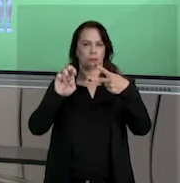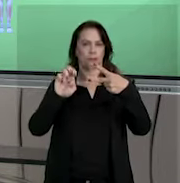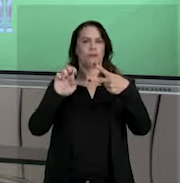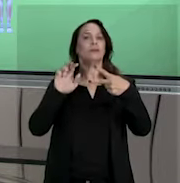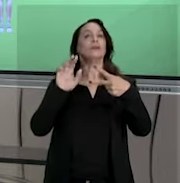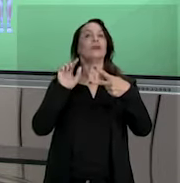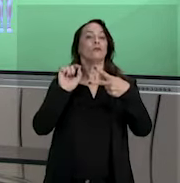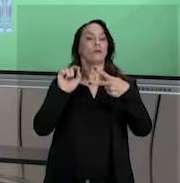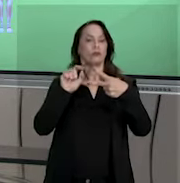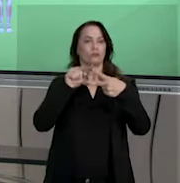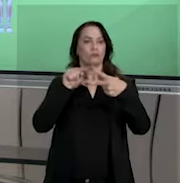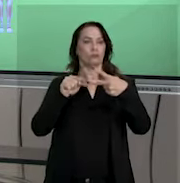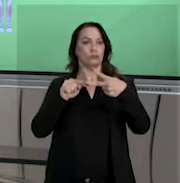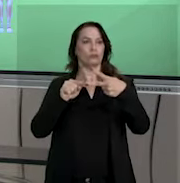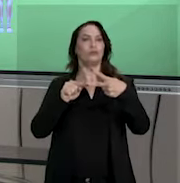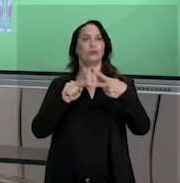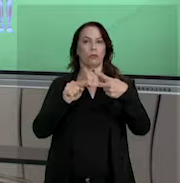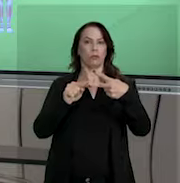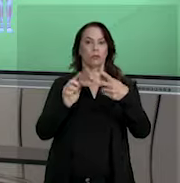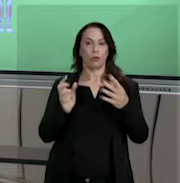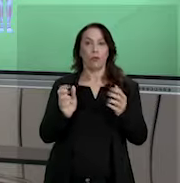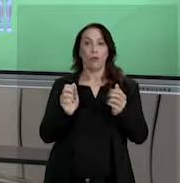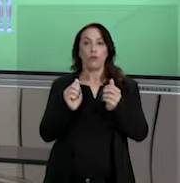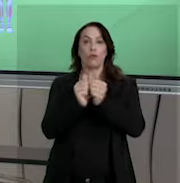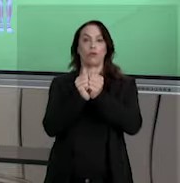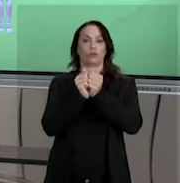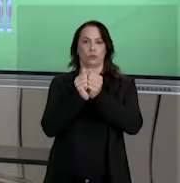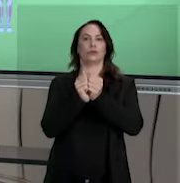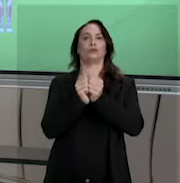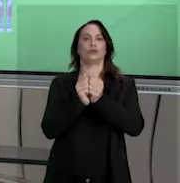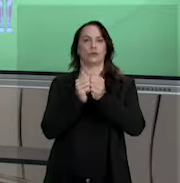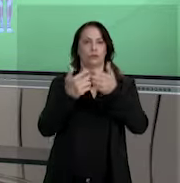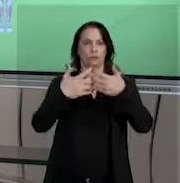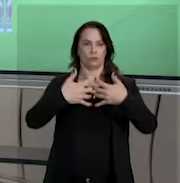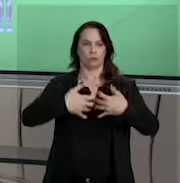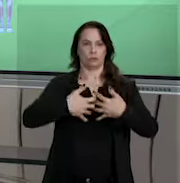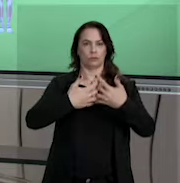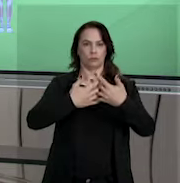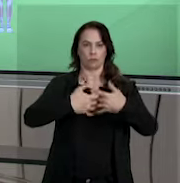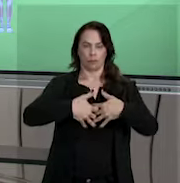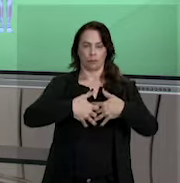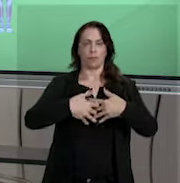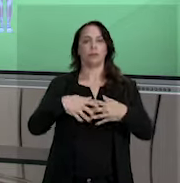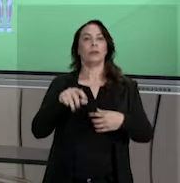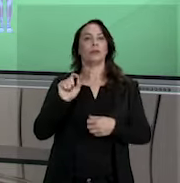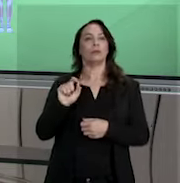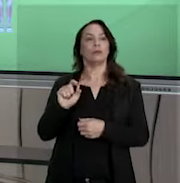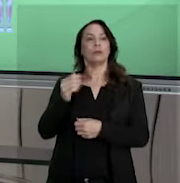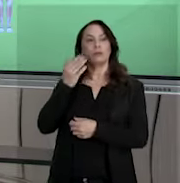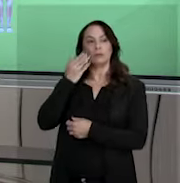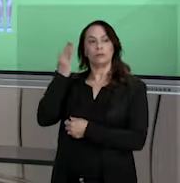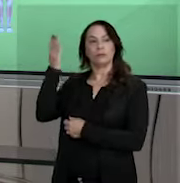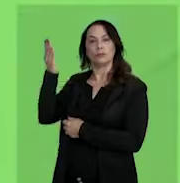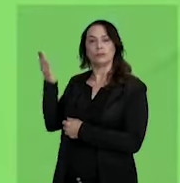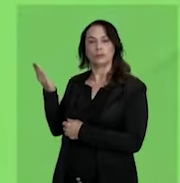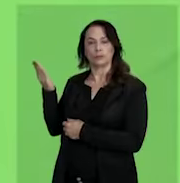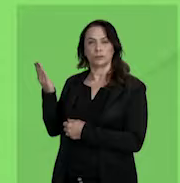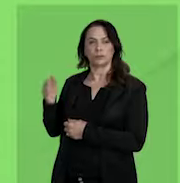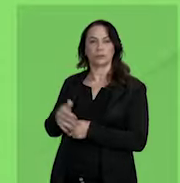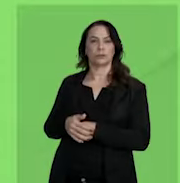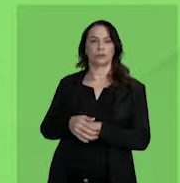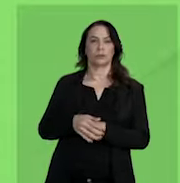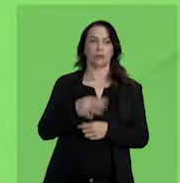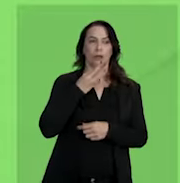bonequinho das articulações, aqui, ó, não sei se vocês conseguem enxergar essa cor aqui, ó,